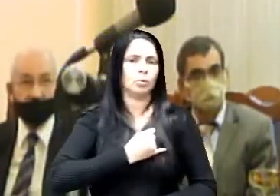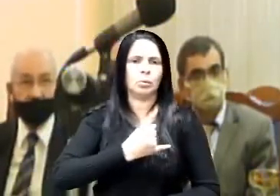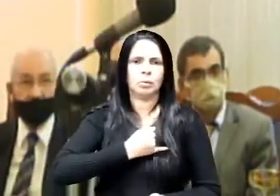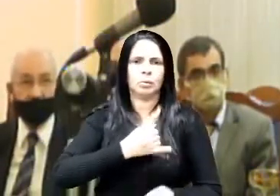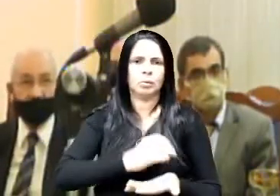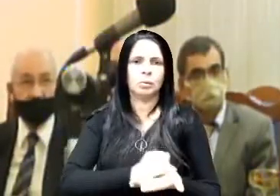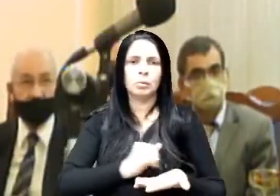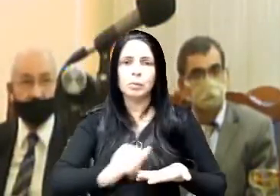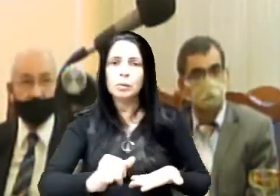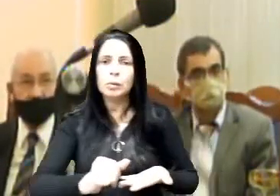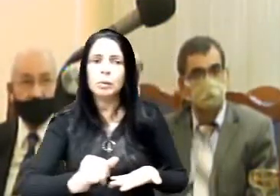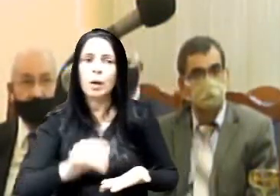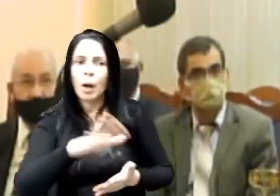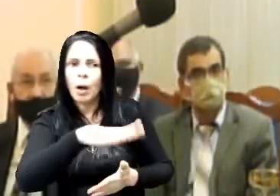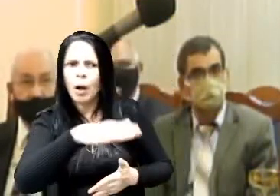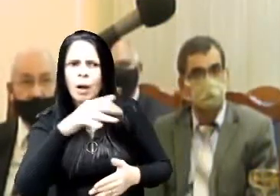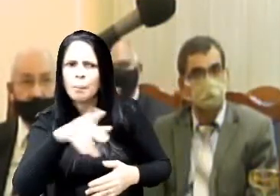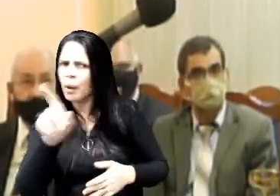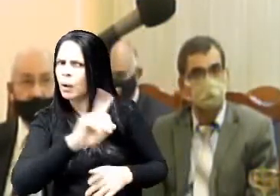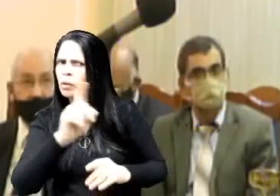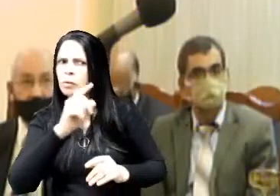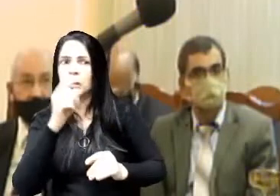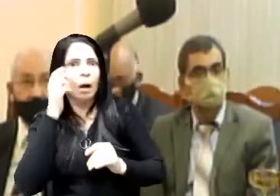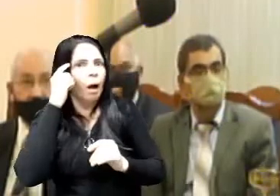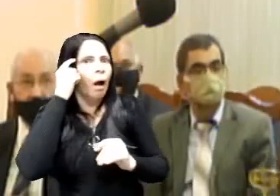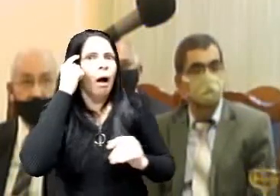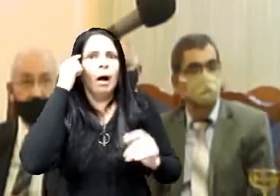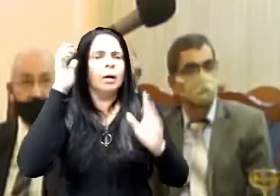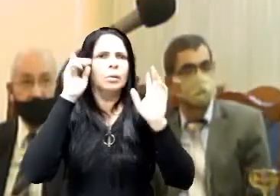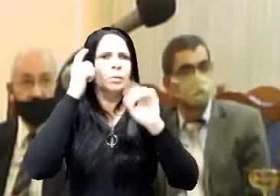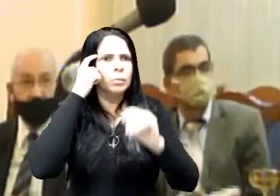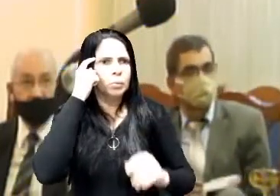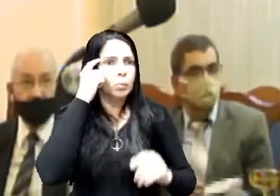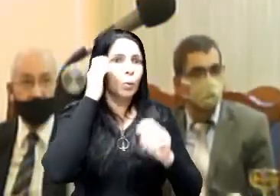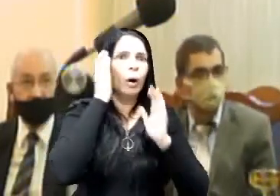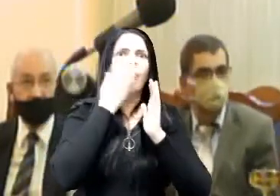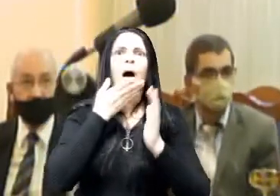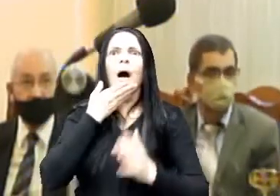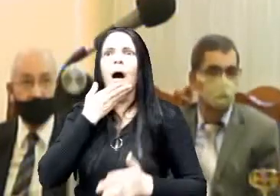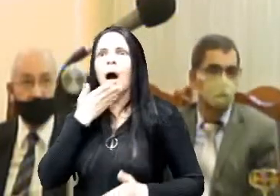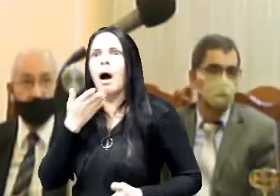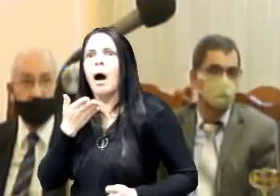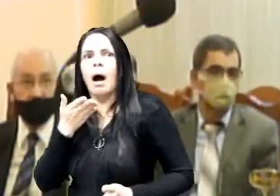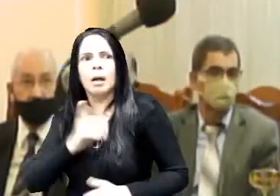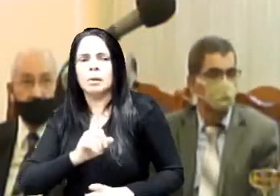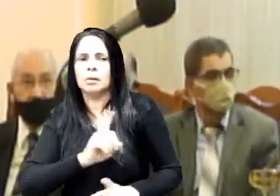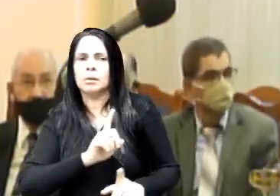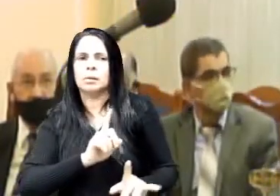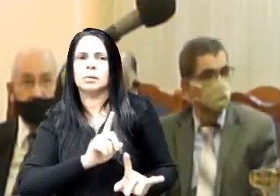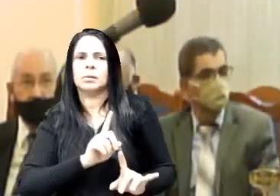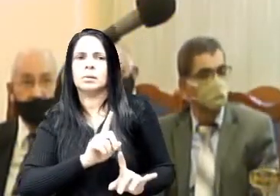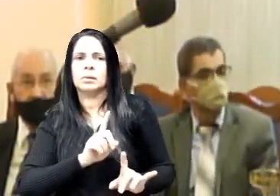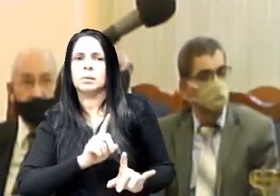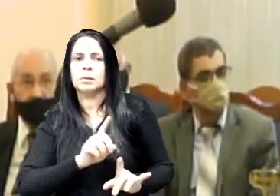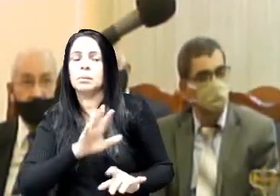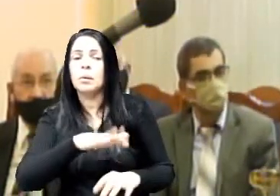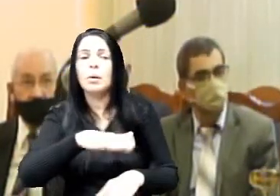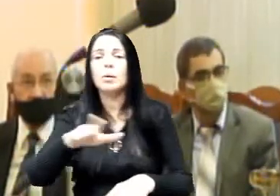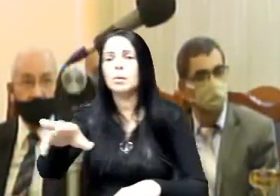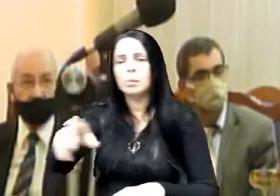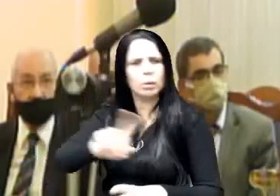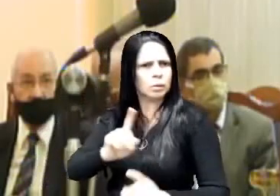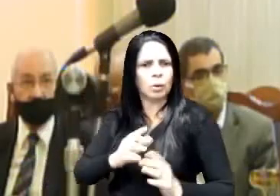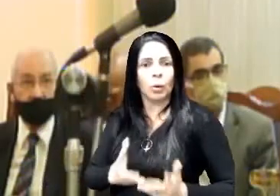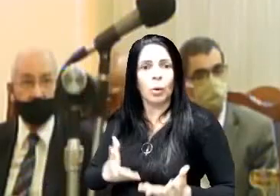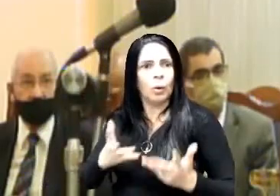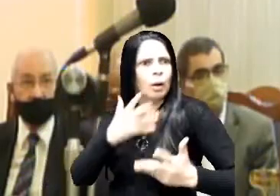disse, irmão, não fique admirado, não. Na corrigida, diz, maravilheis. Meus irmãos, não vos maravilheis. Na NVI,